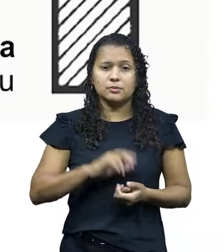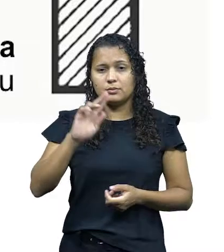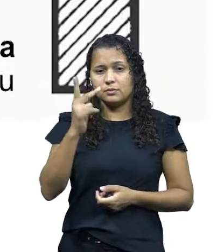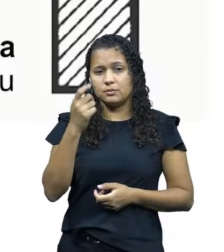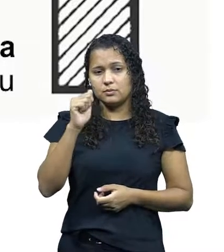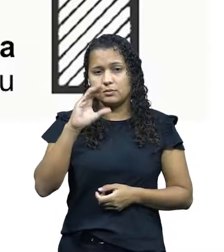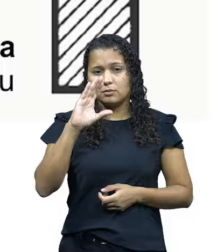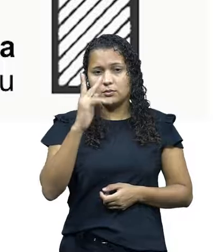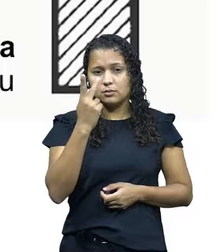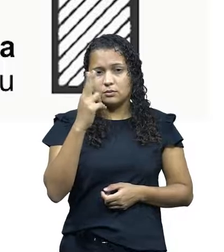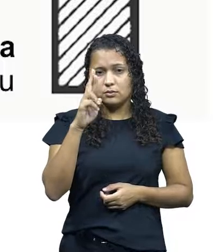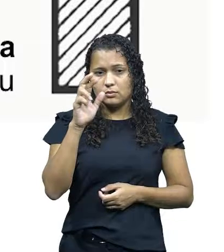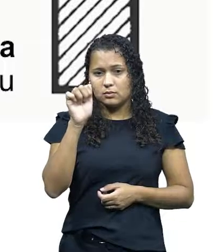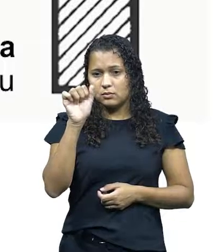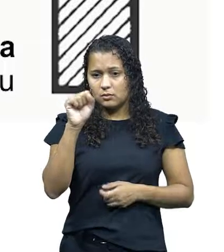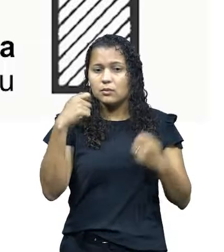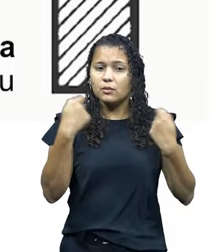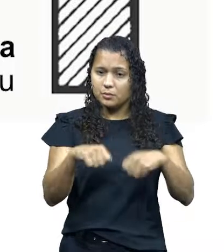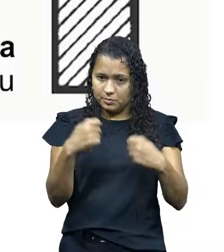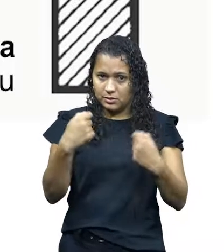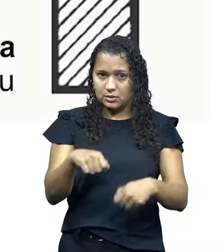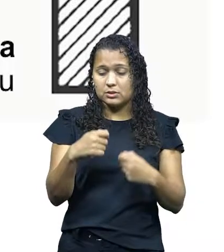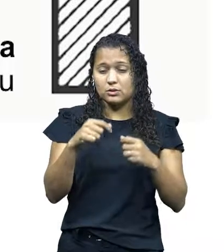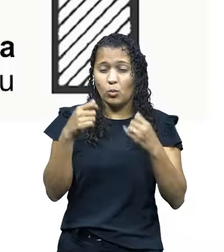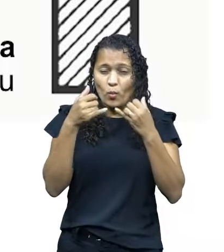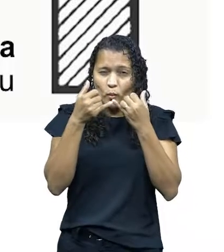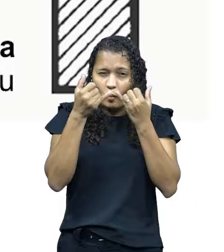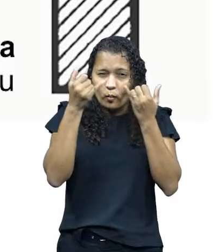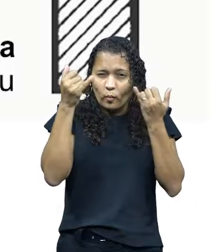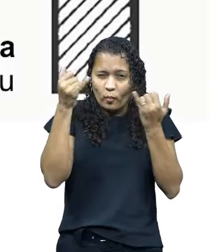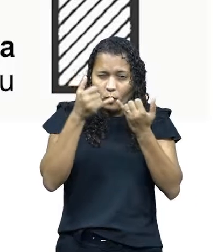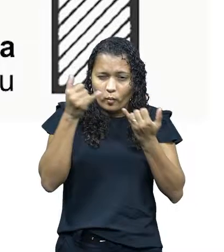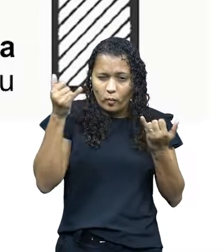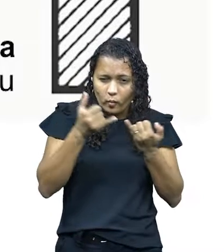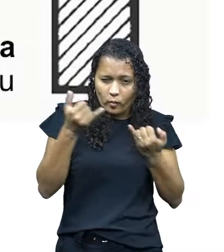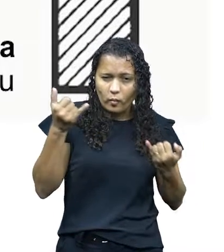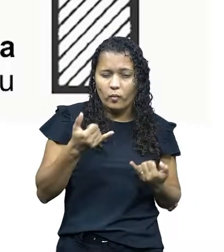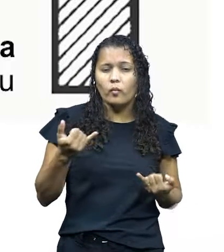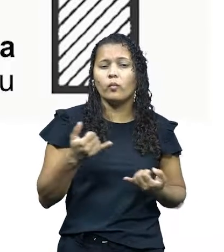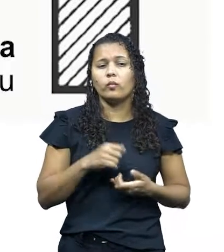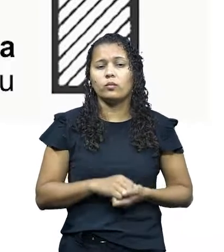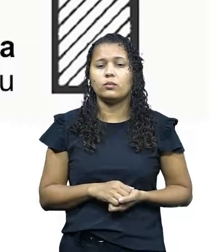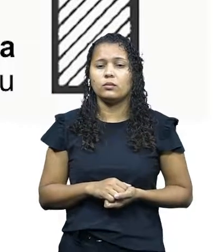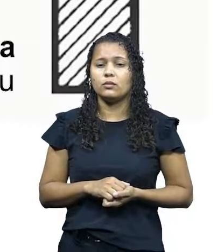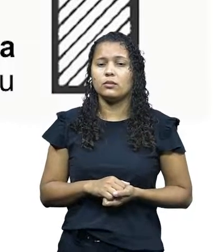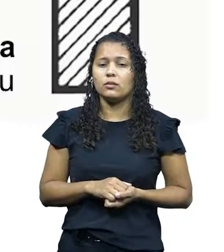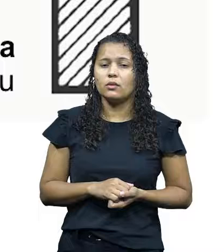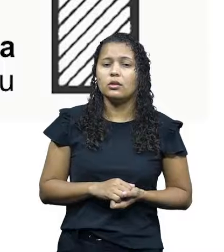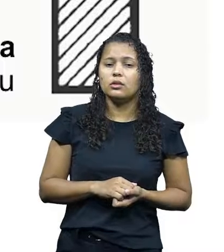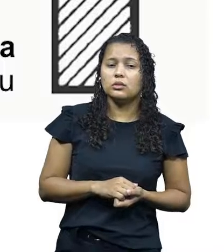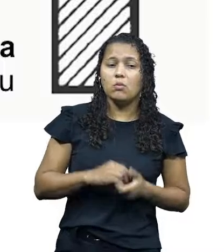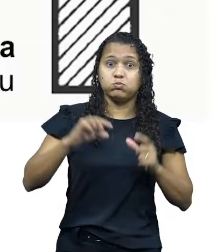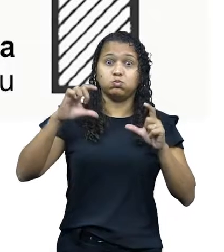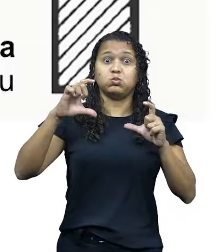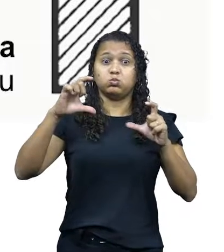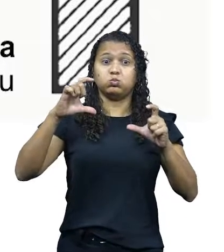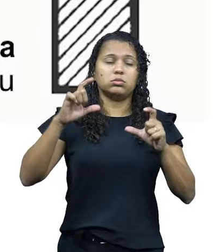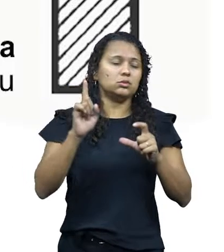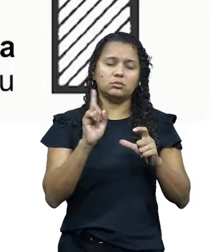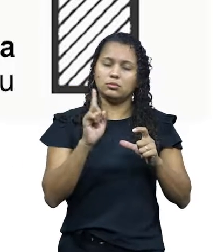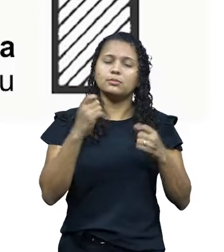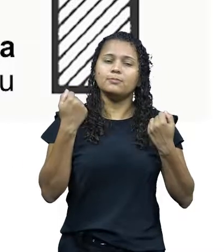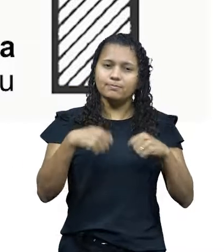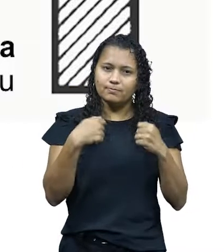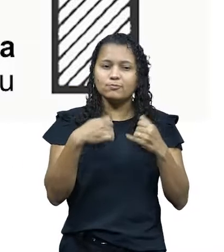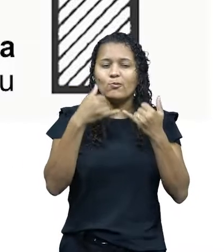exemplo, as achuras, elas devem ser traçadas em linha estreita, conforme a NBR 8403. Então, as linhas elas não podem